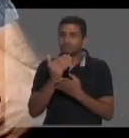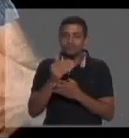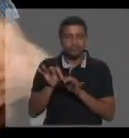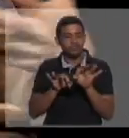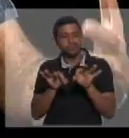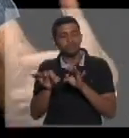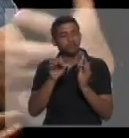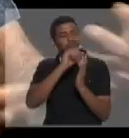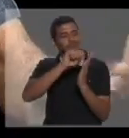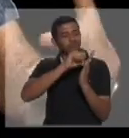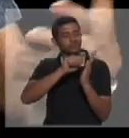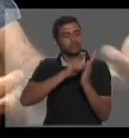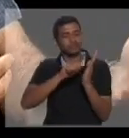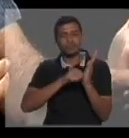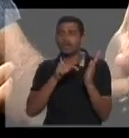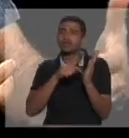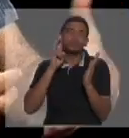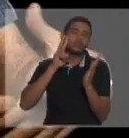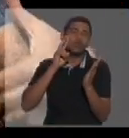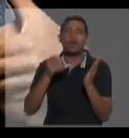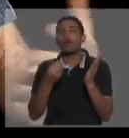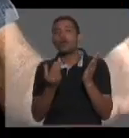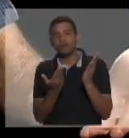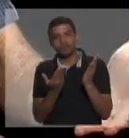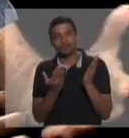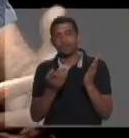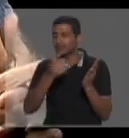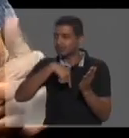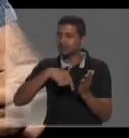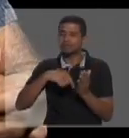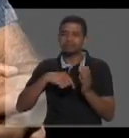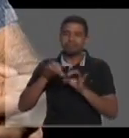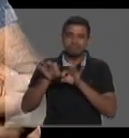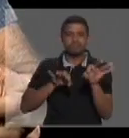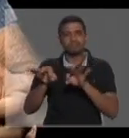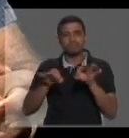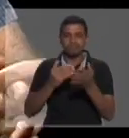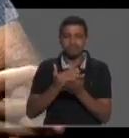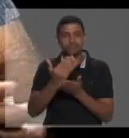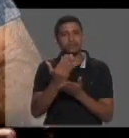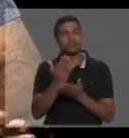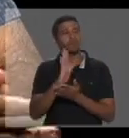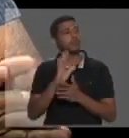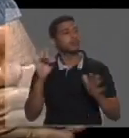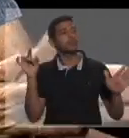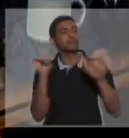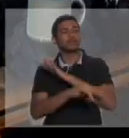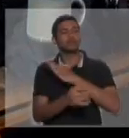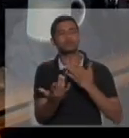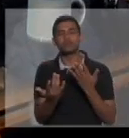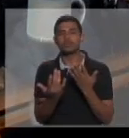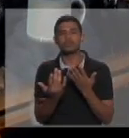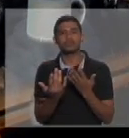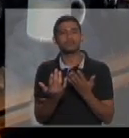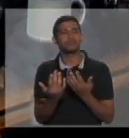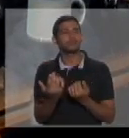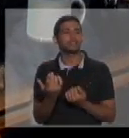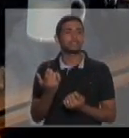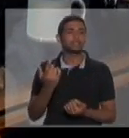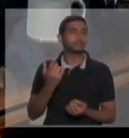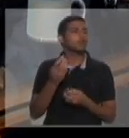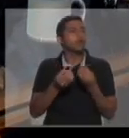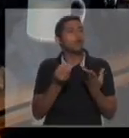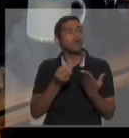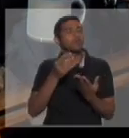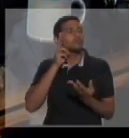um roteiro, começasse a pensar que documentário poderia ser esse. E a gente partiu para a produção. Agora, o